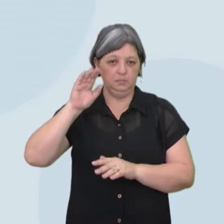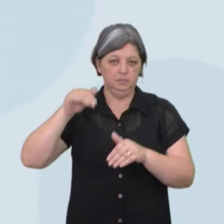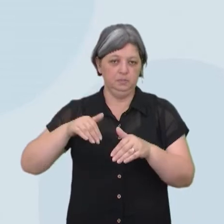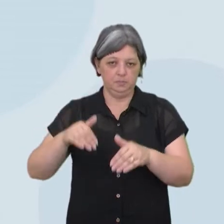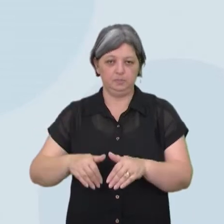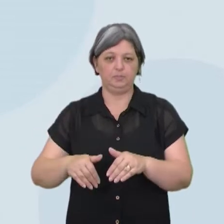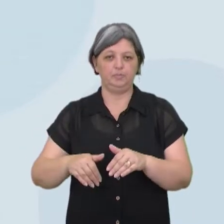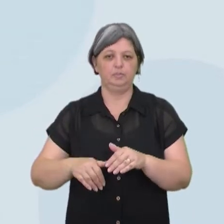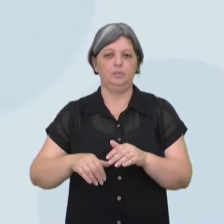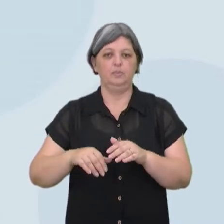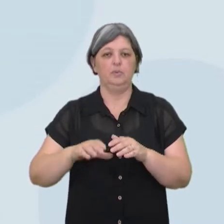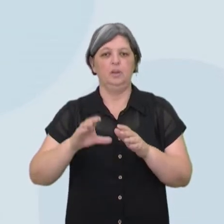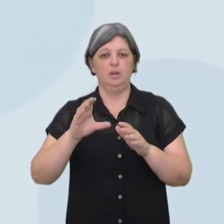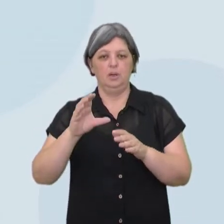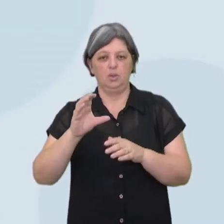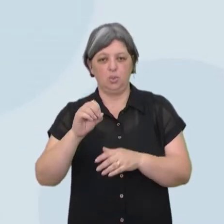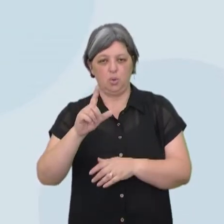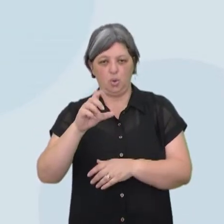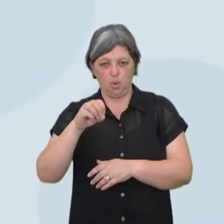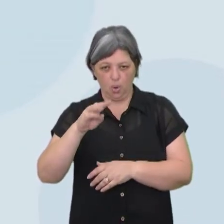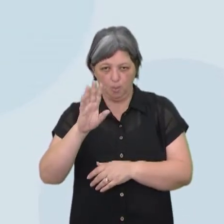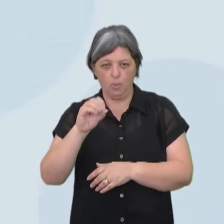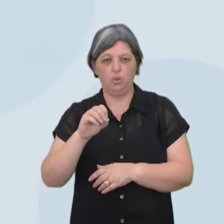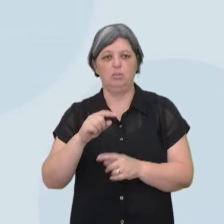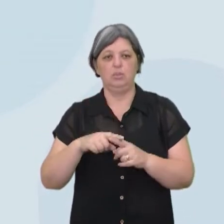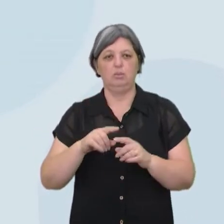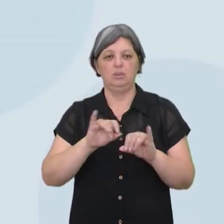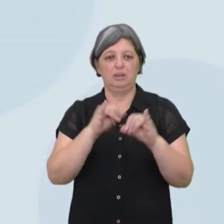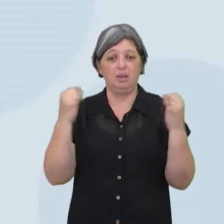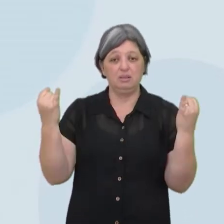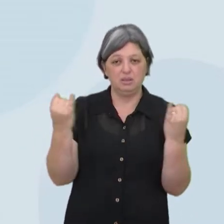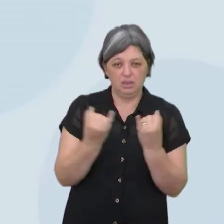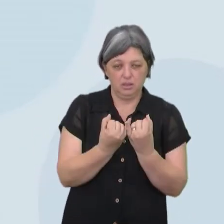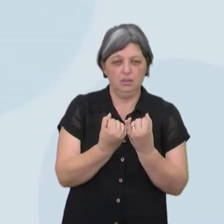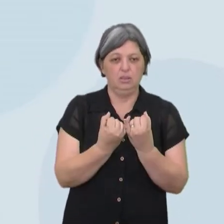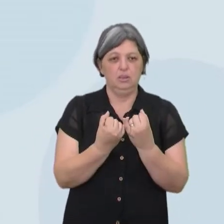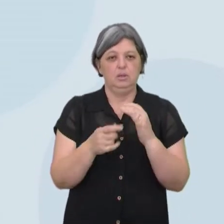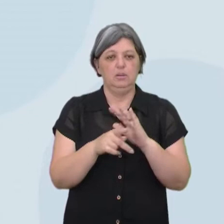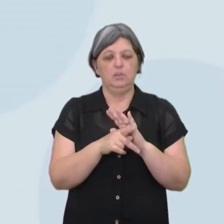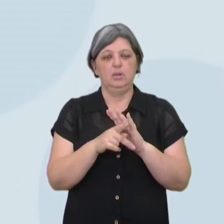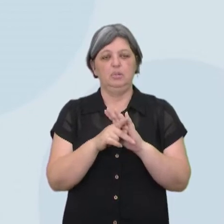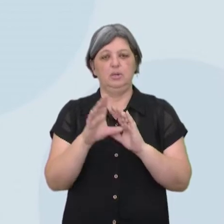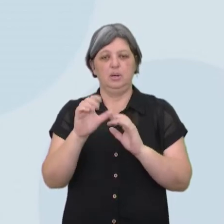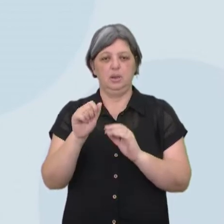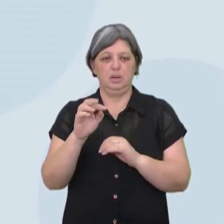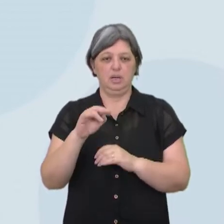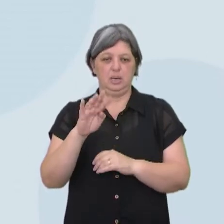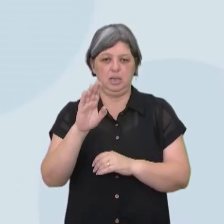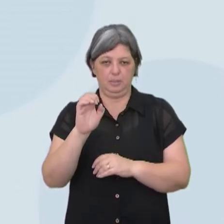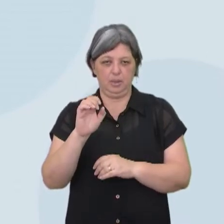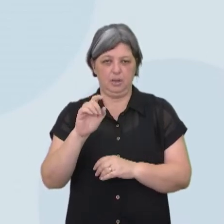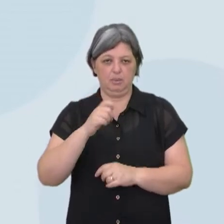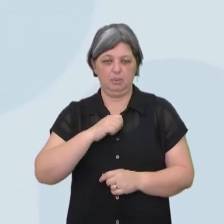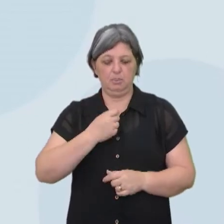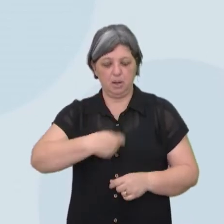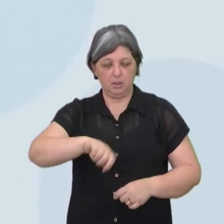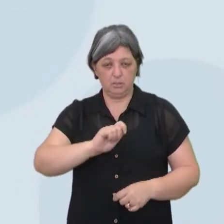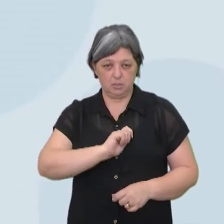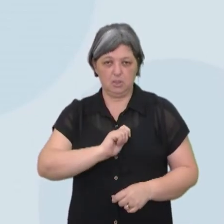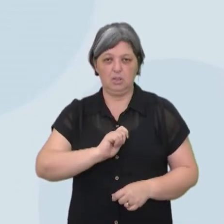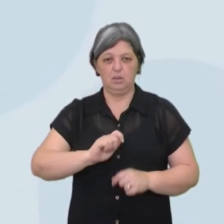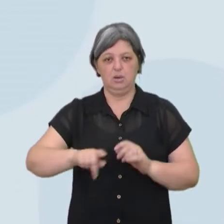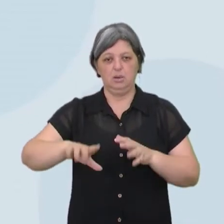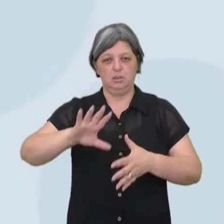Caribe e que acaba sendo aí o pontapé inicial para a própria colonização espanhola, né, das